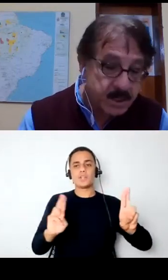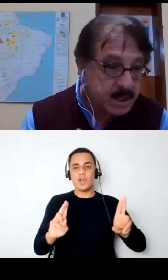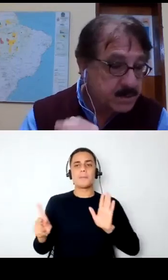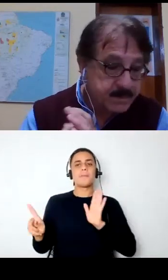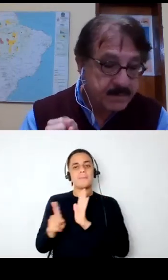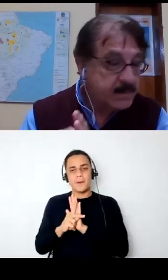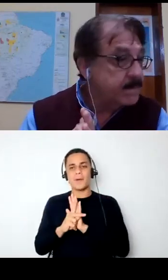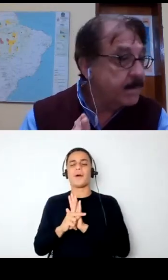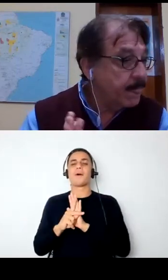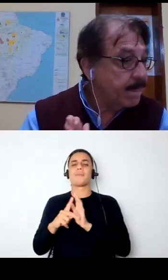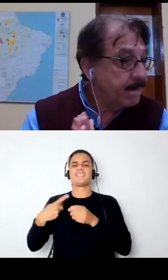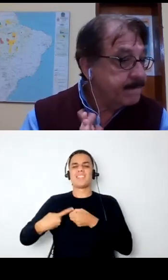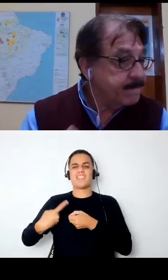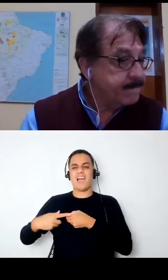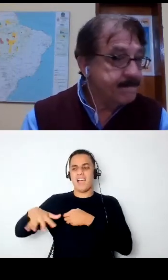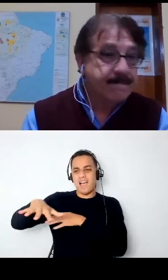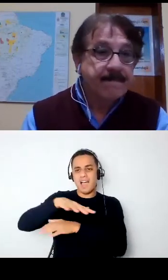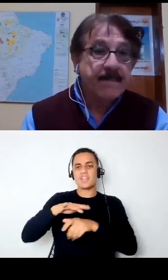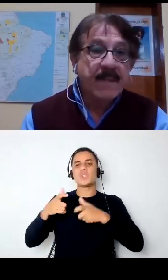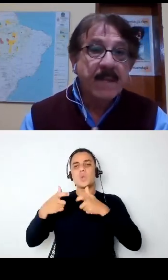Bom, adiante, por favor.